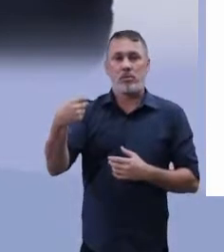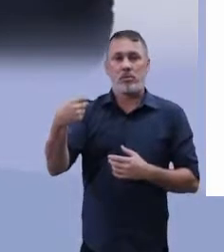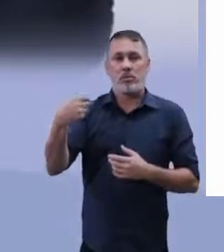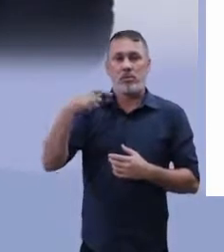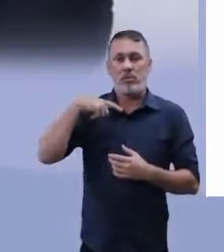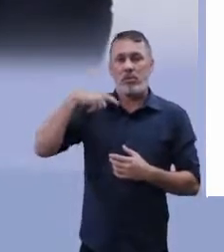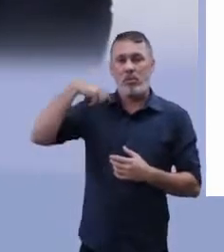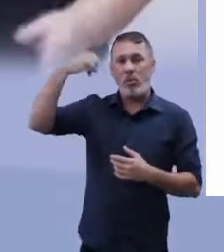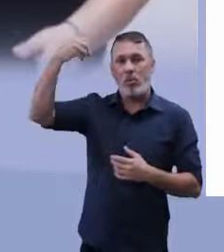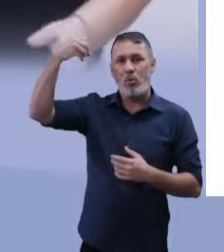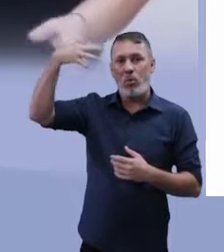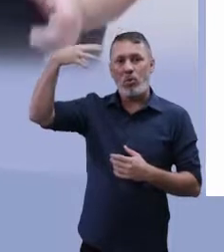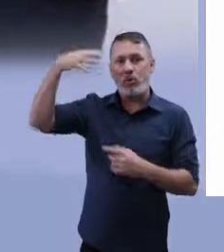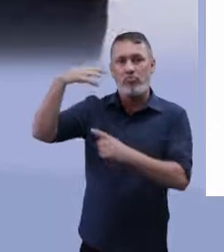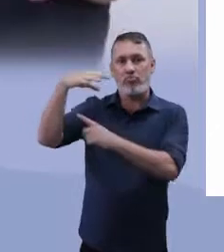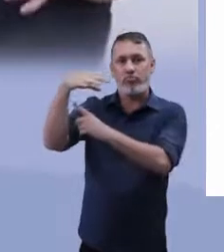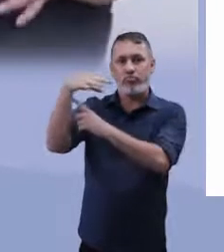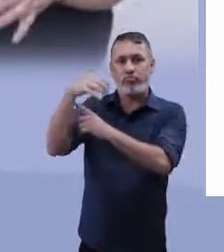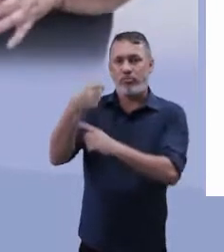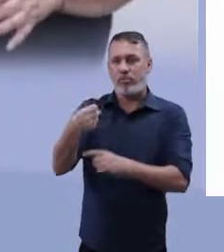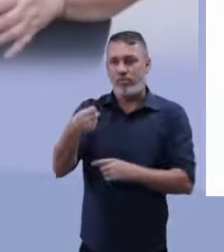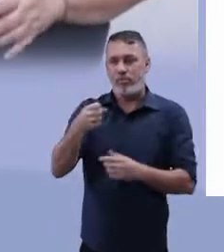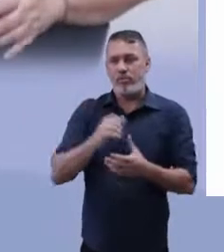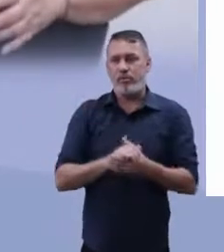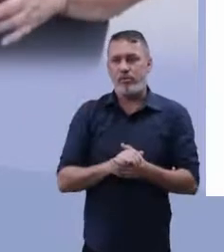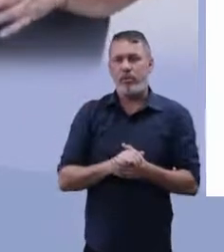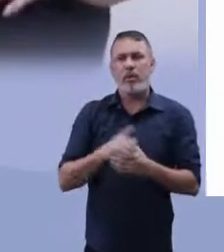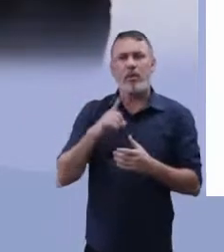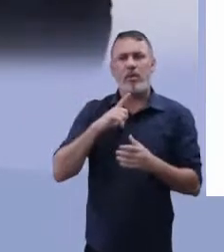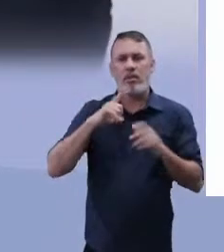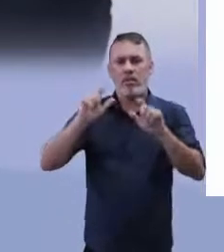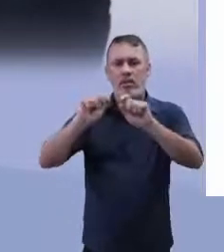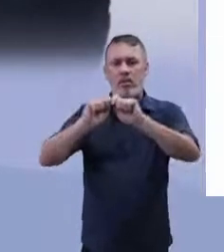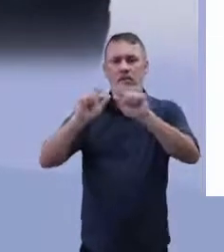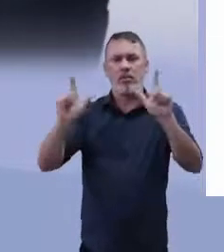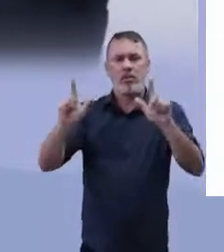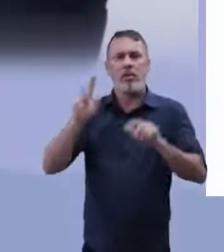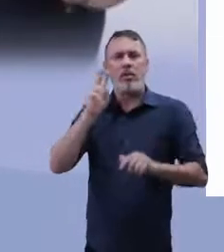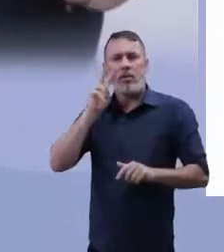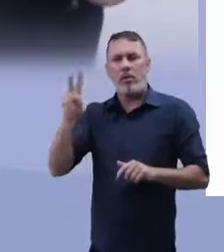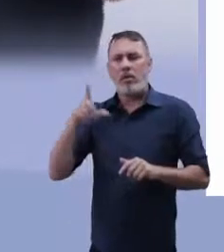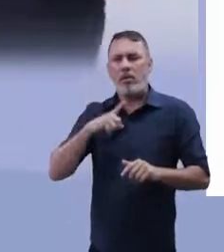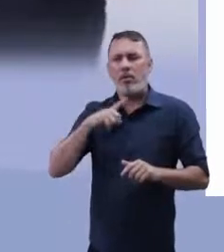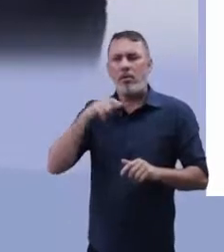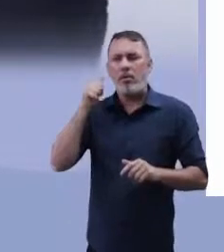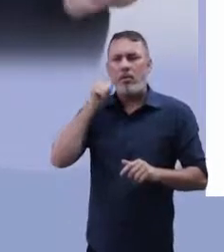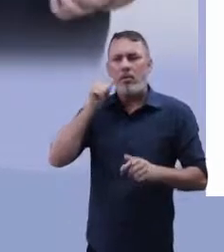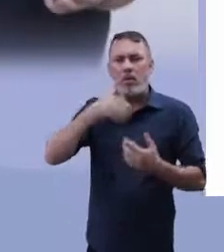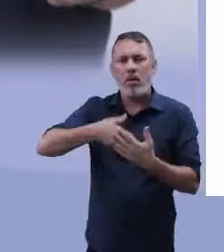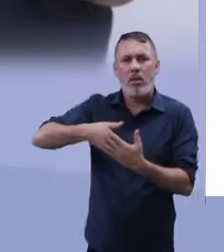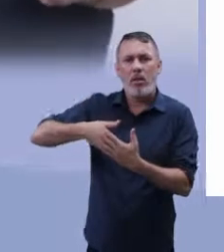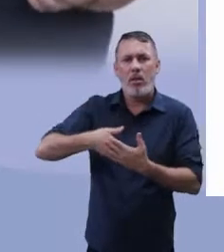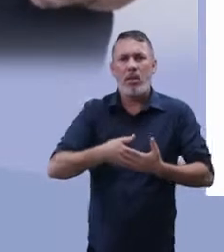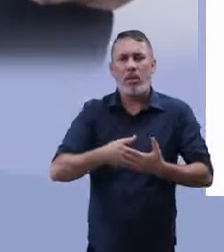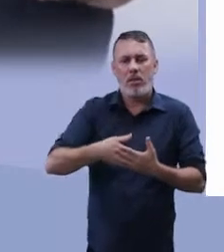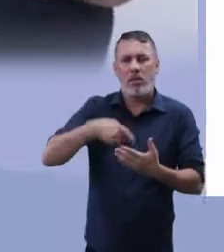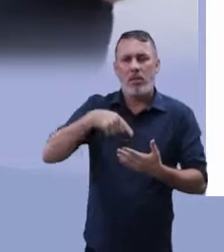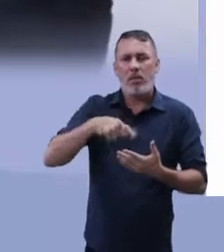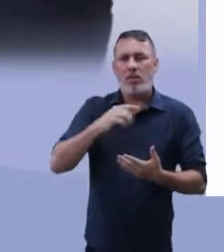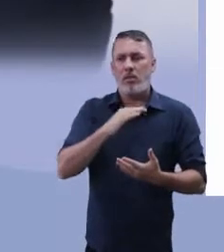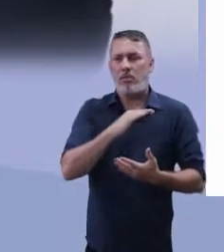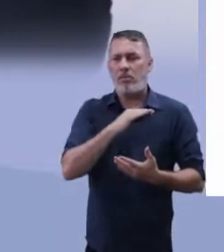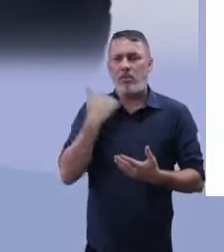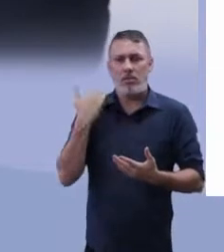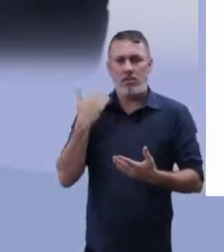ou lampião. No canto da tela, você observa que ali há uma mulher com um bebezinho morto no colo,